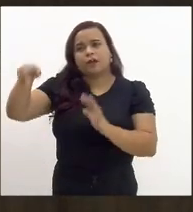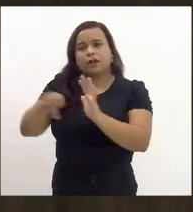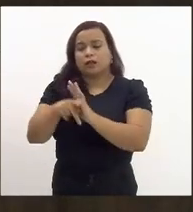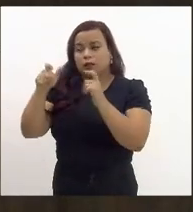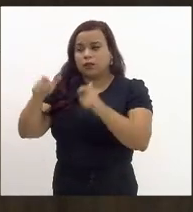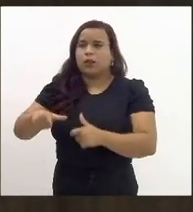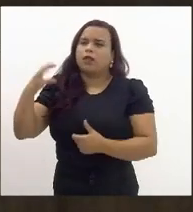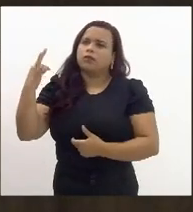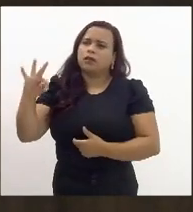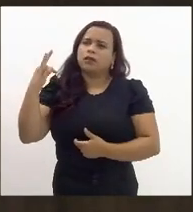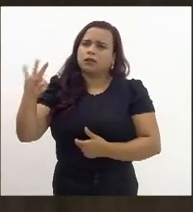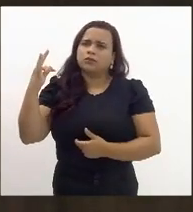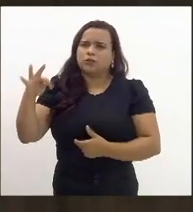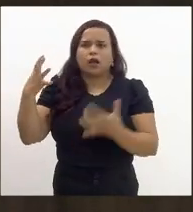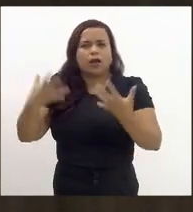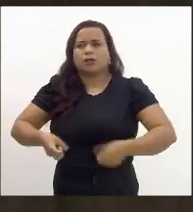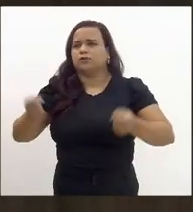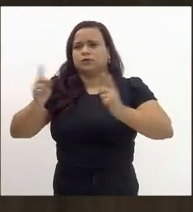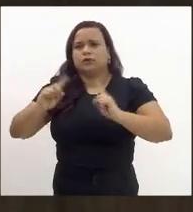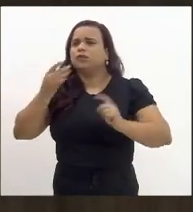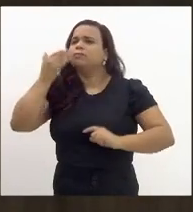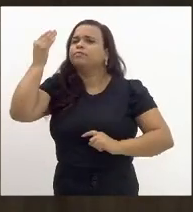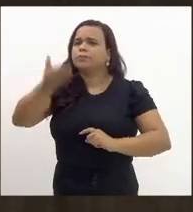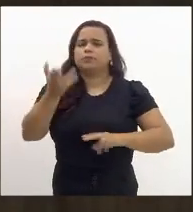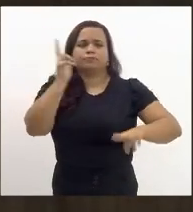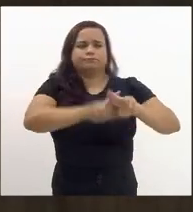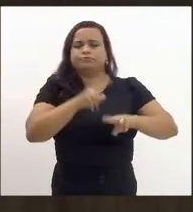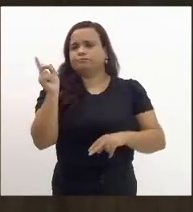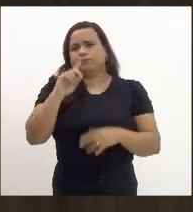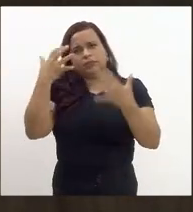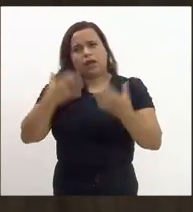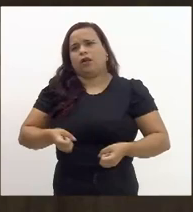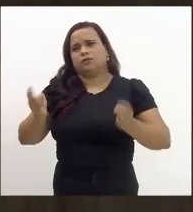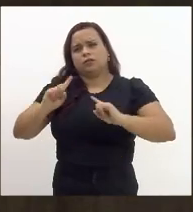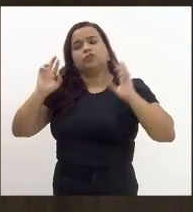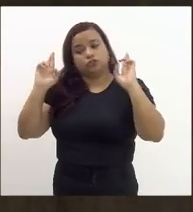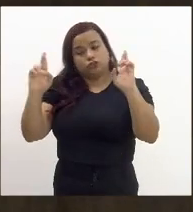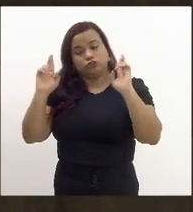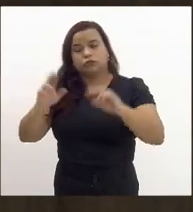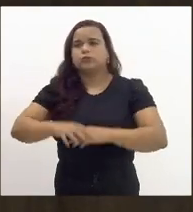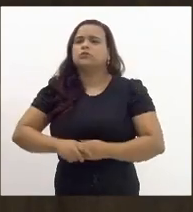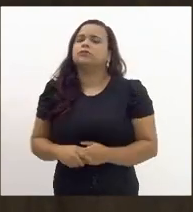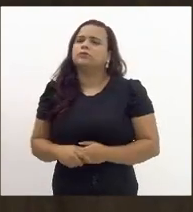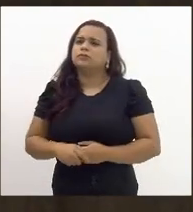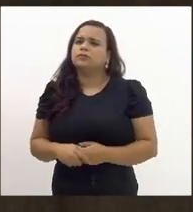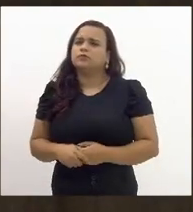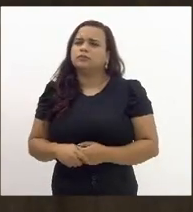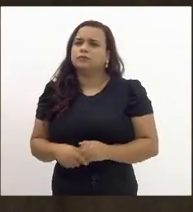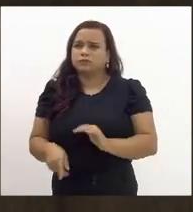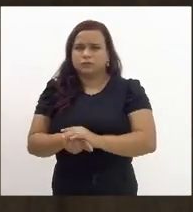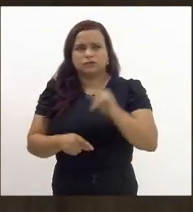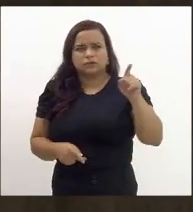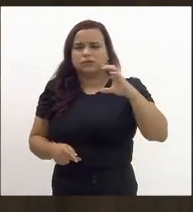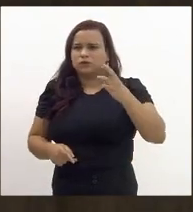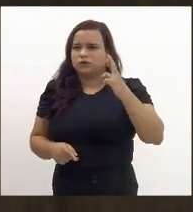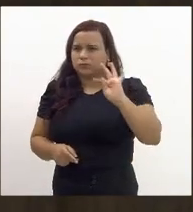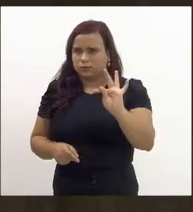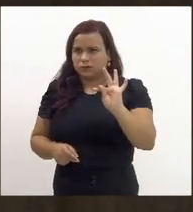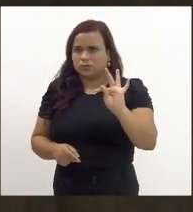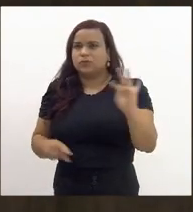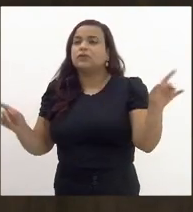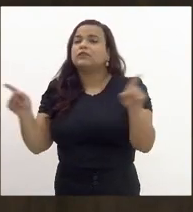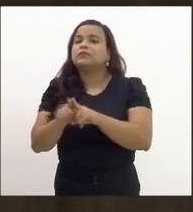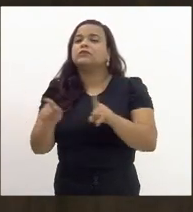Teresópolis não aceite essa solicitação da CRT e